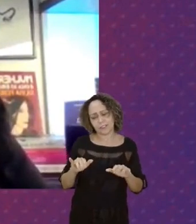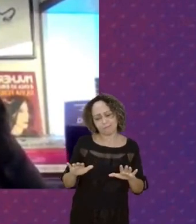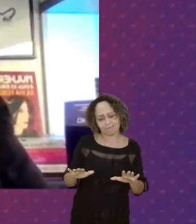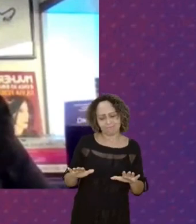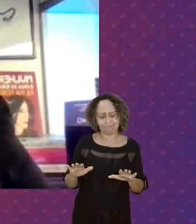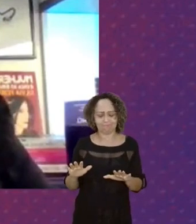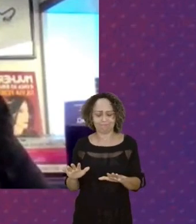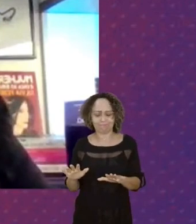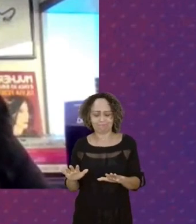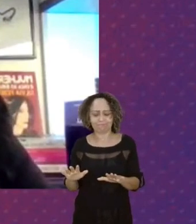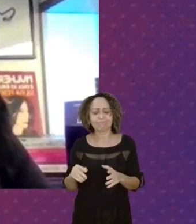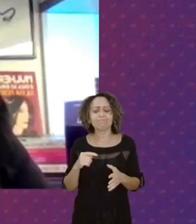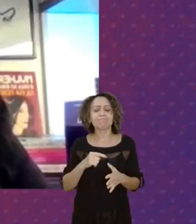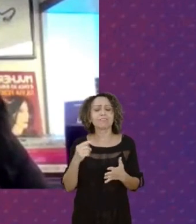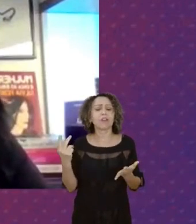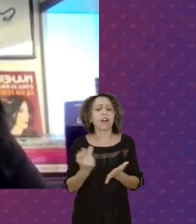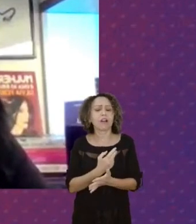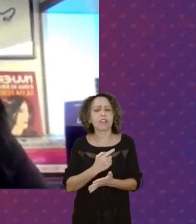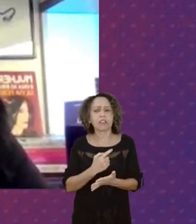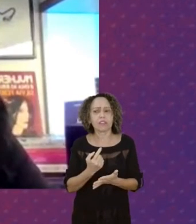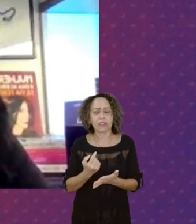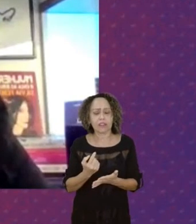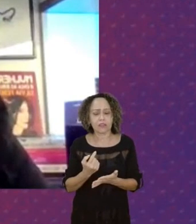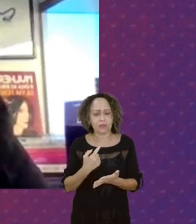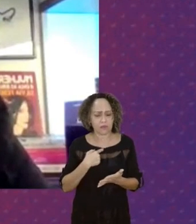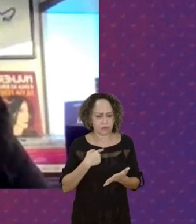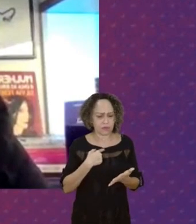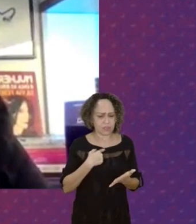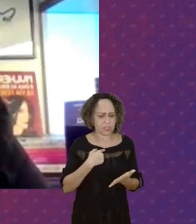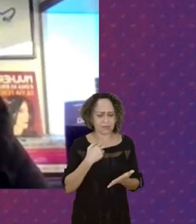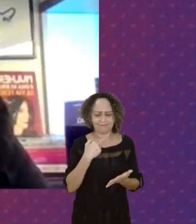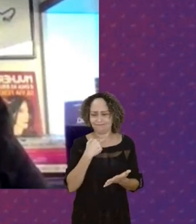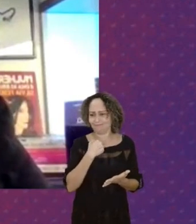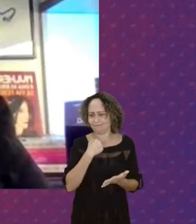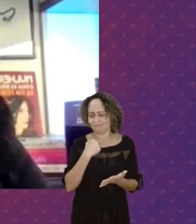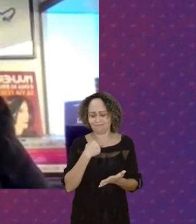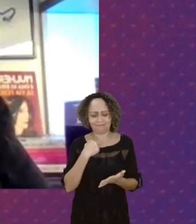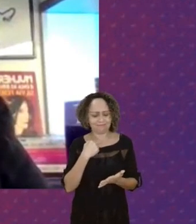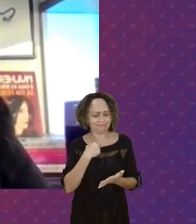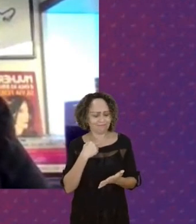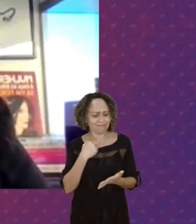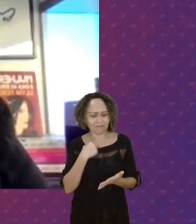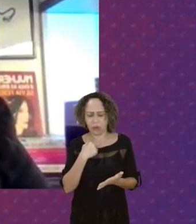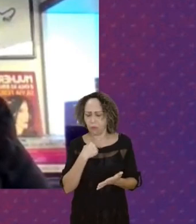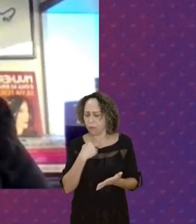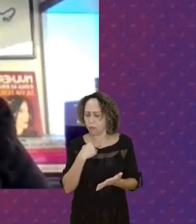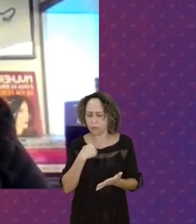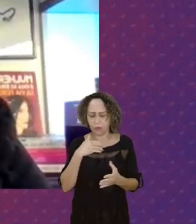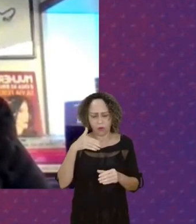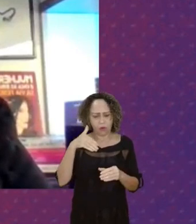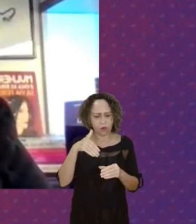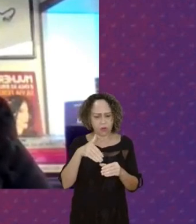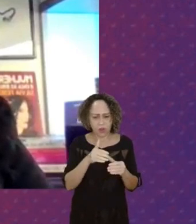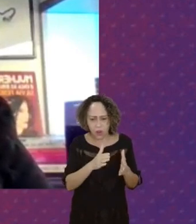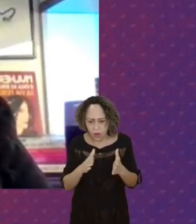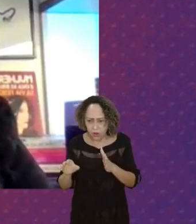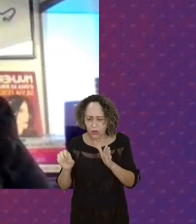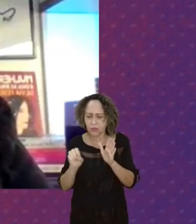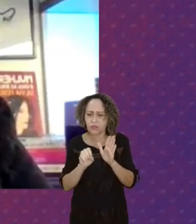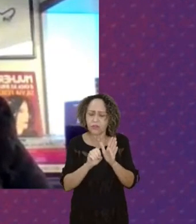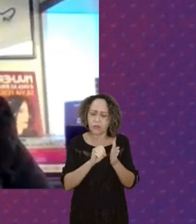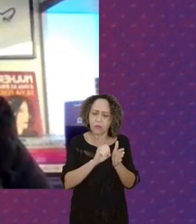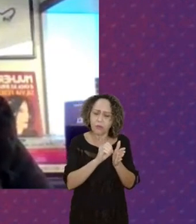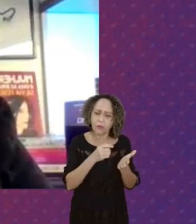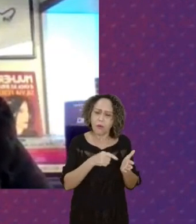ônus, que são os seguintes: impossibilidade de utilização de formas proscritas durante o período oficial de propaganda, por